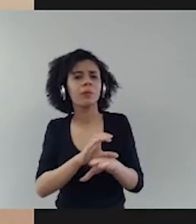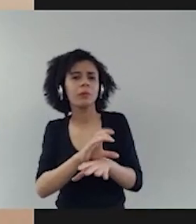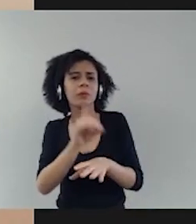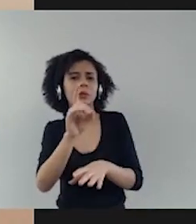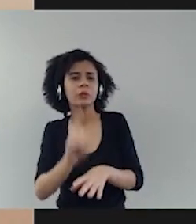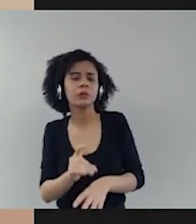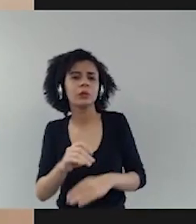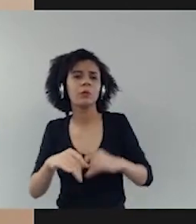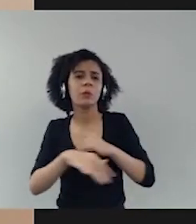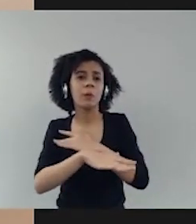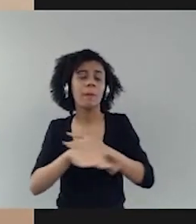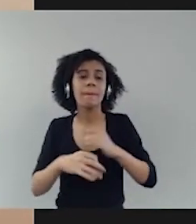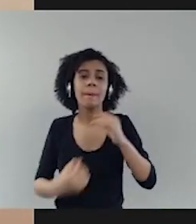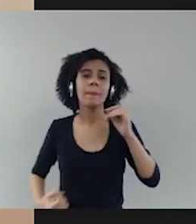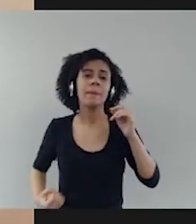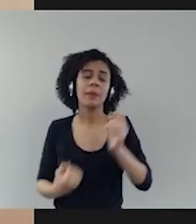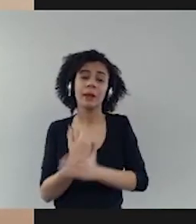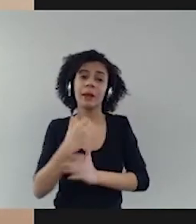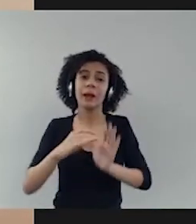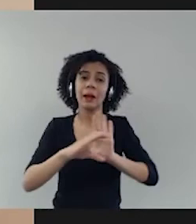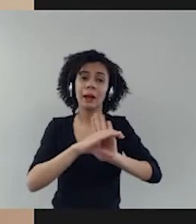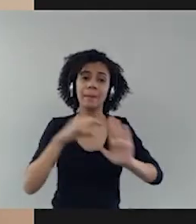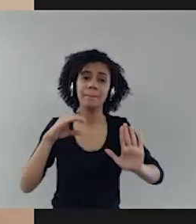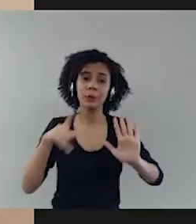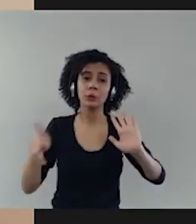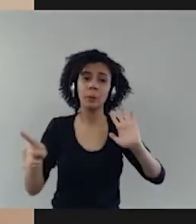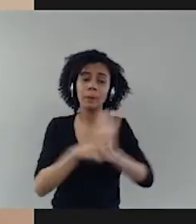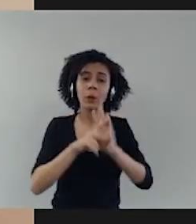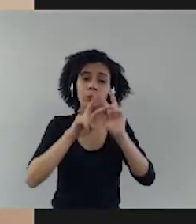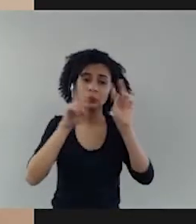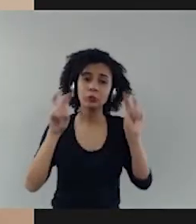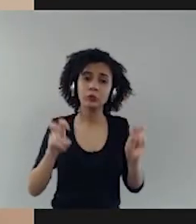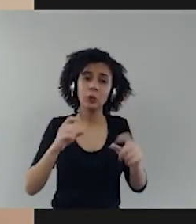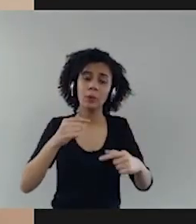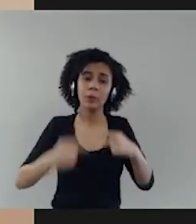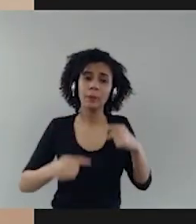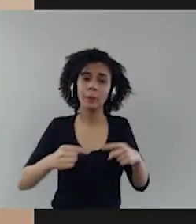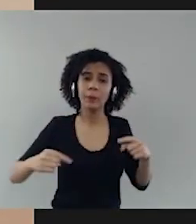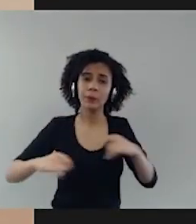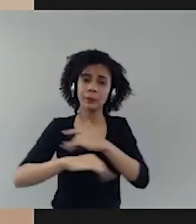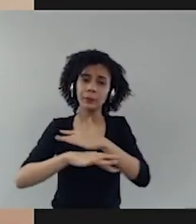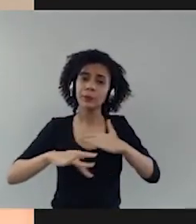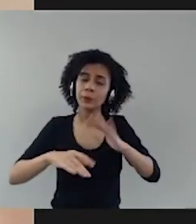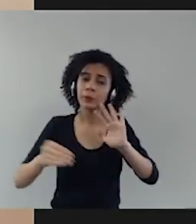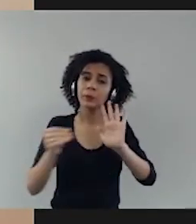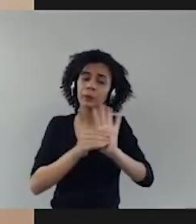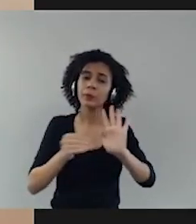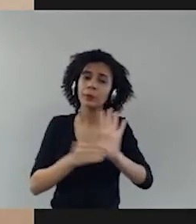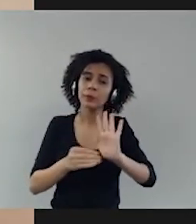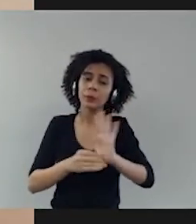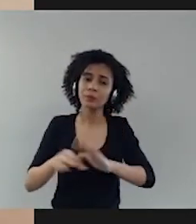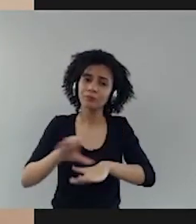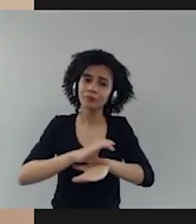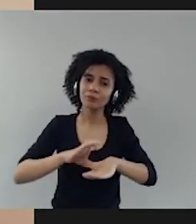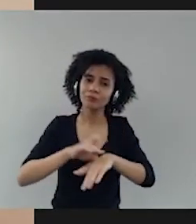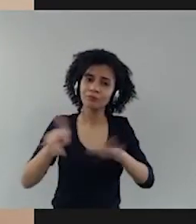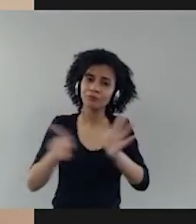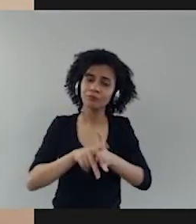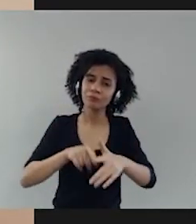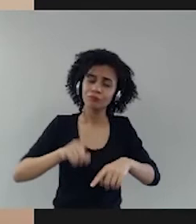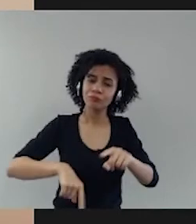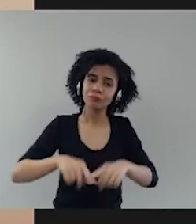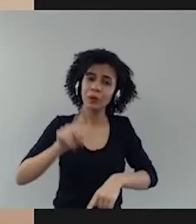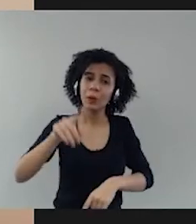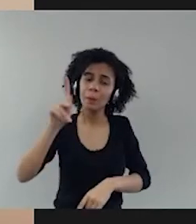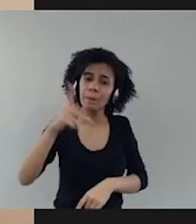direito urbanístico a criar um capítulo próprio de política urbana, constitucionalizou o seu instrumento, que é o plano